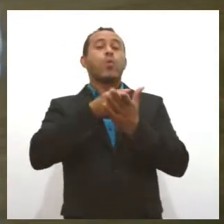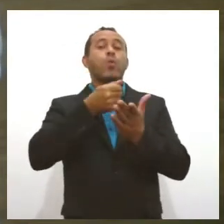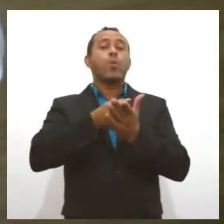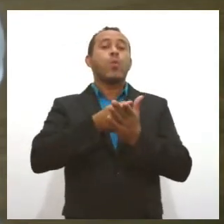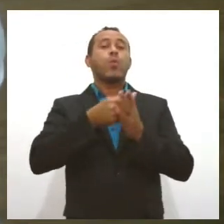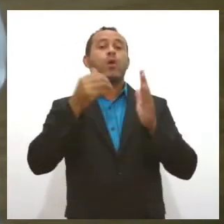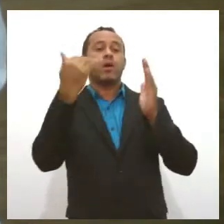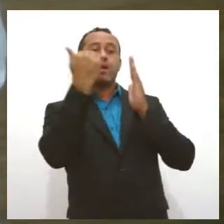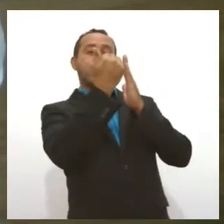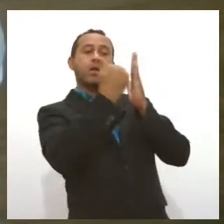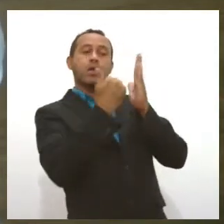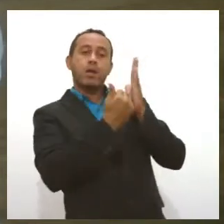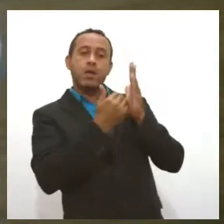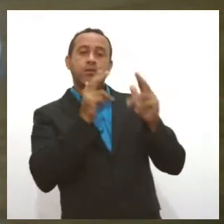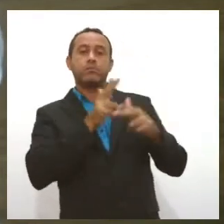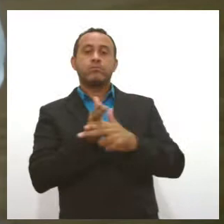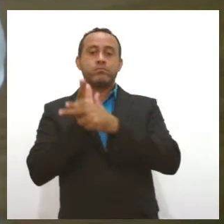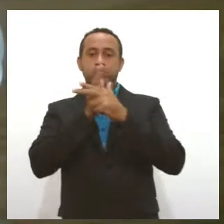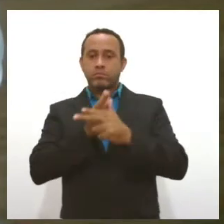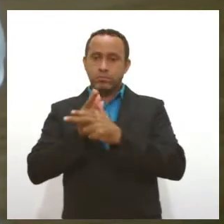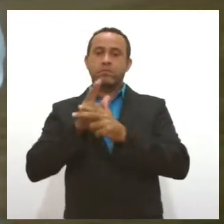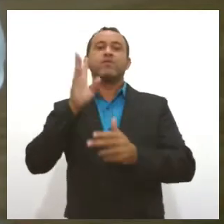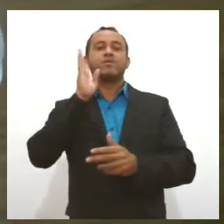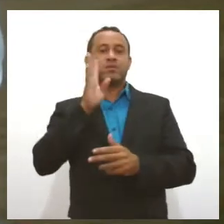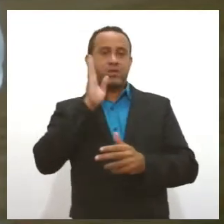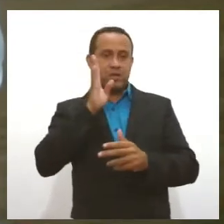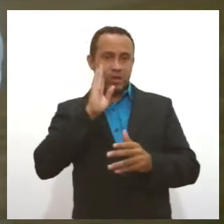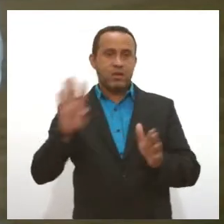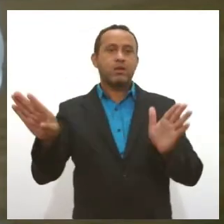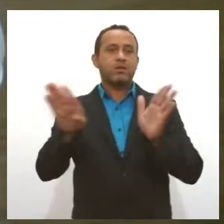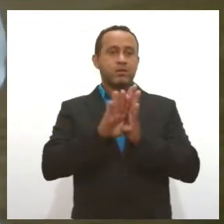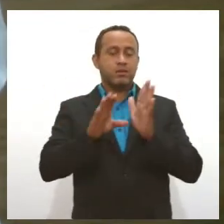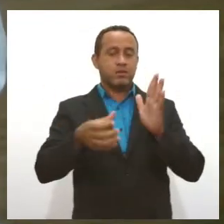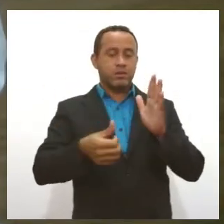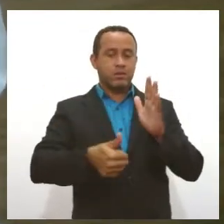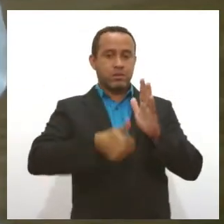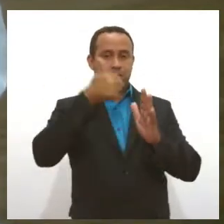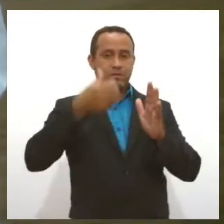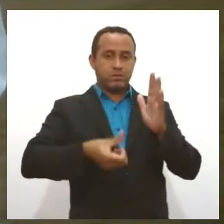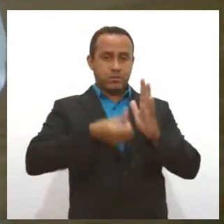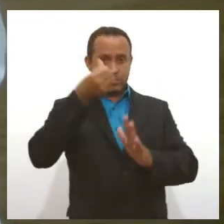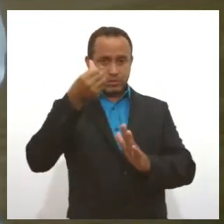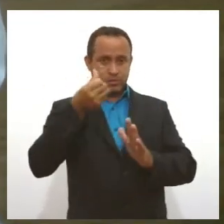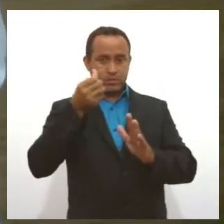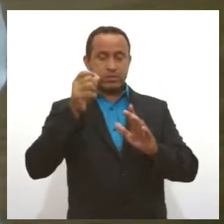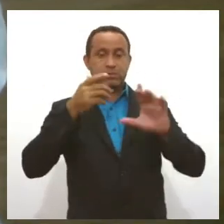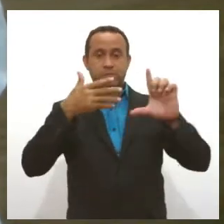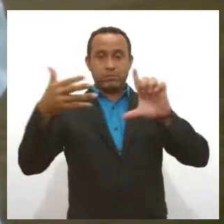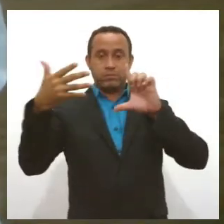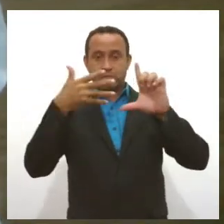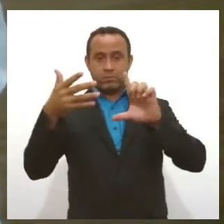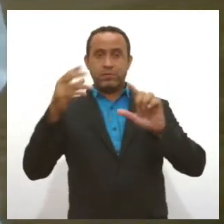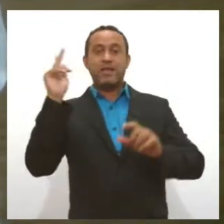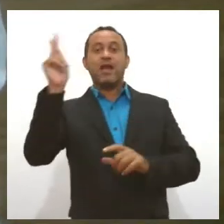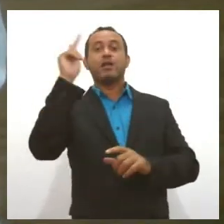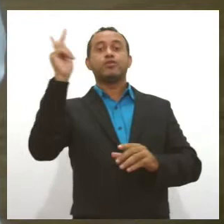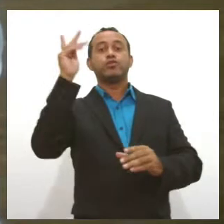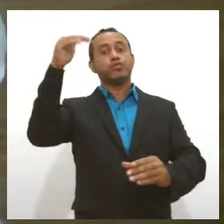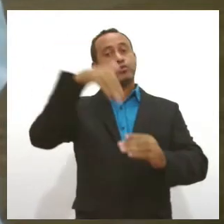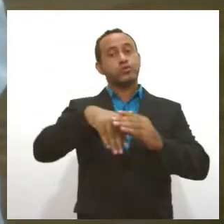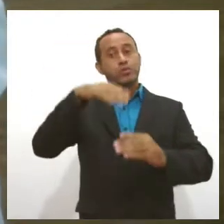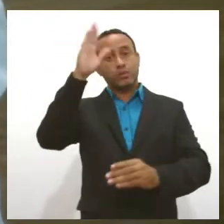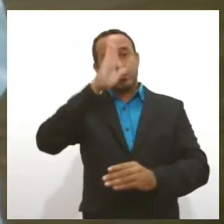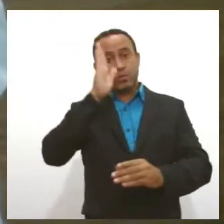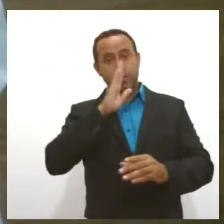série. Uma série super interessante que já chega no seu 16º episódio e traz aí, Valquíria, a história da eleição do Brasil